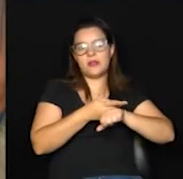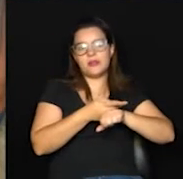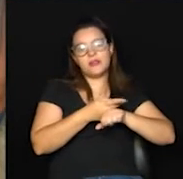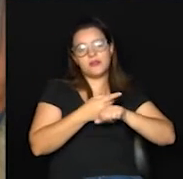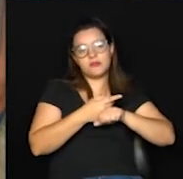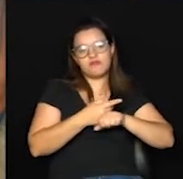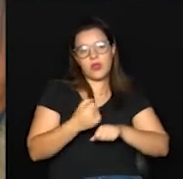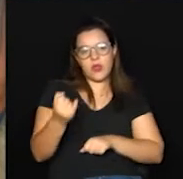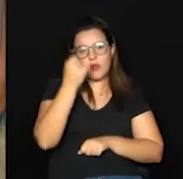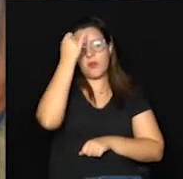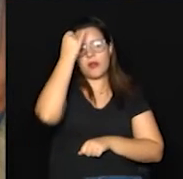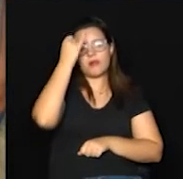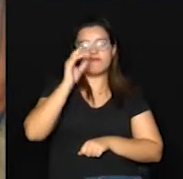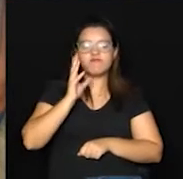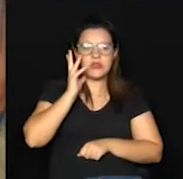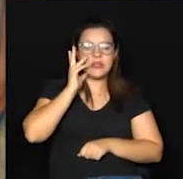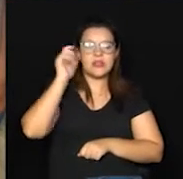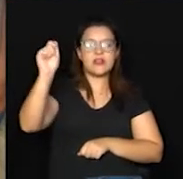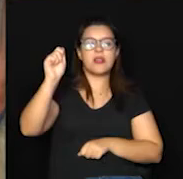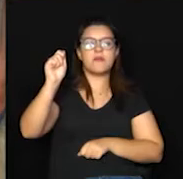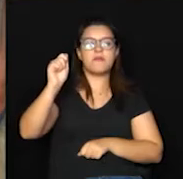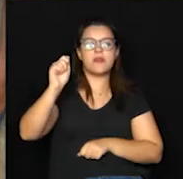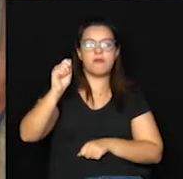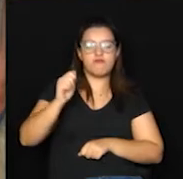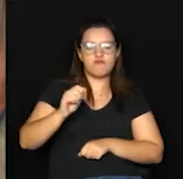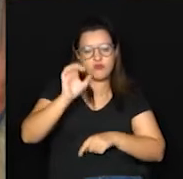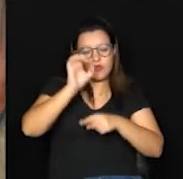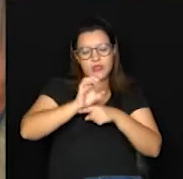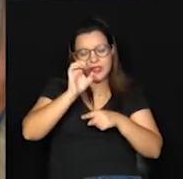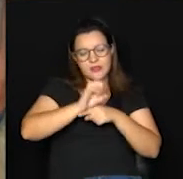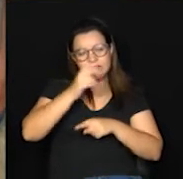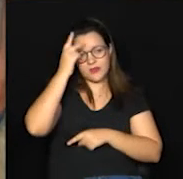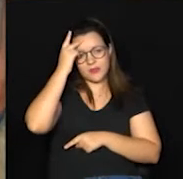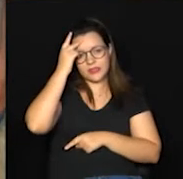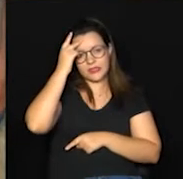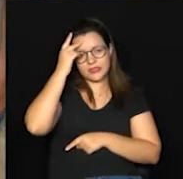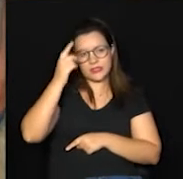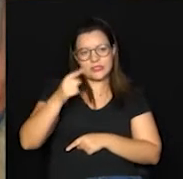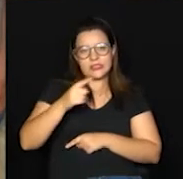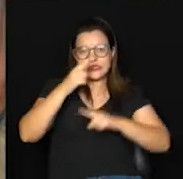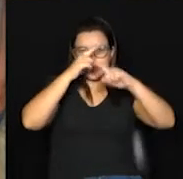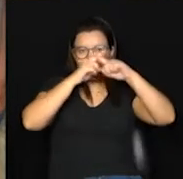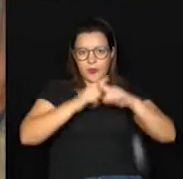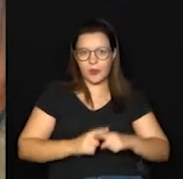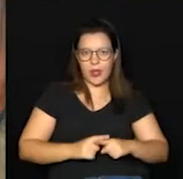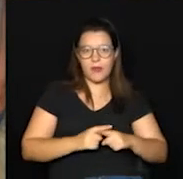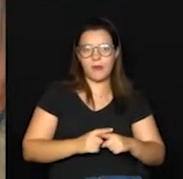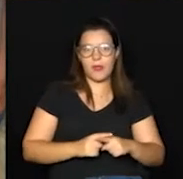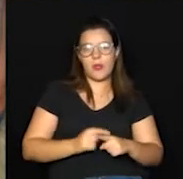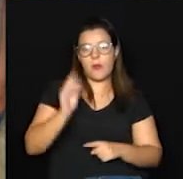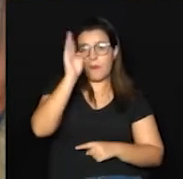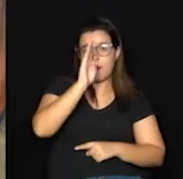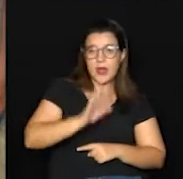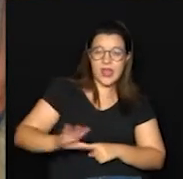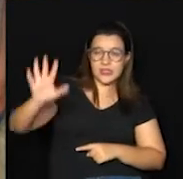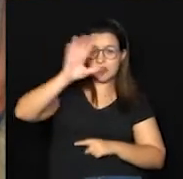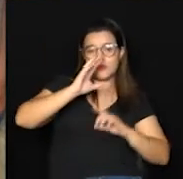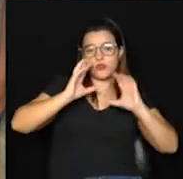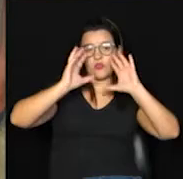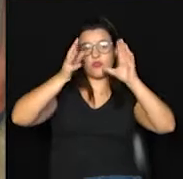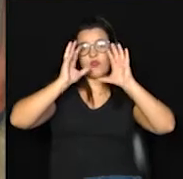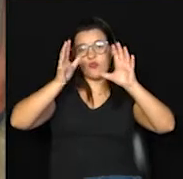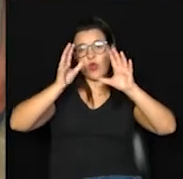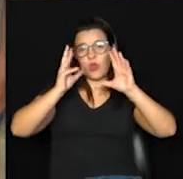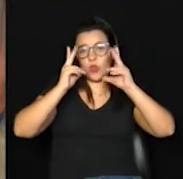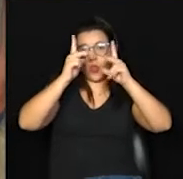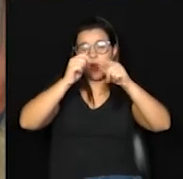expressão da equipe, campeão paulista. Chega firme, então, para brigar pela Superliga, que é como se fosse o Campeonato Brasileiro, com todas as equipes do